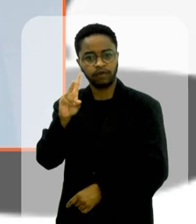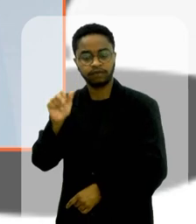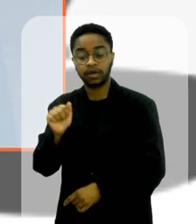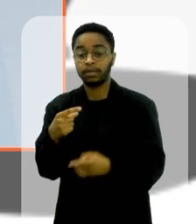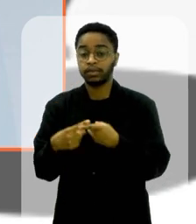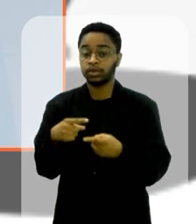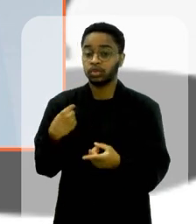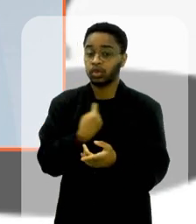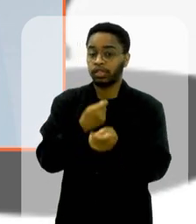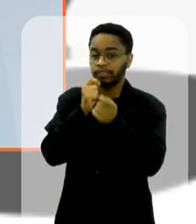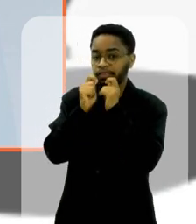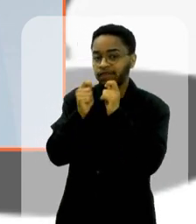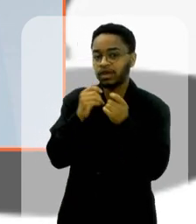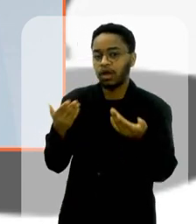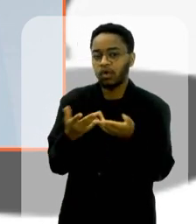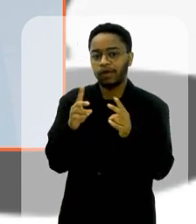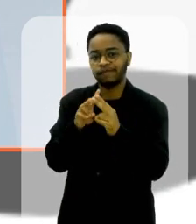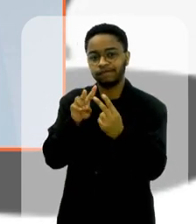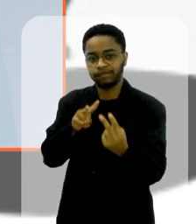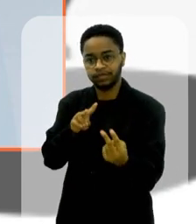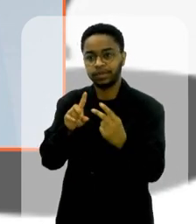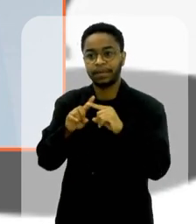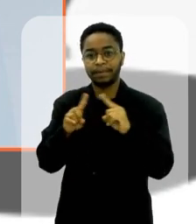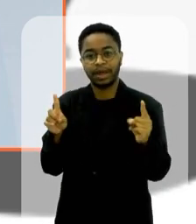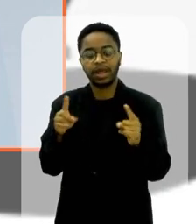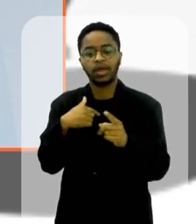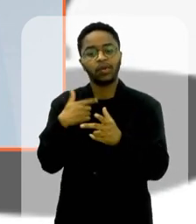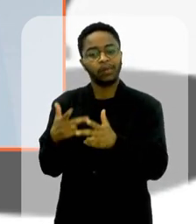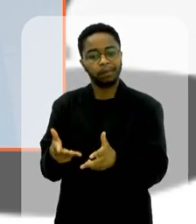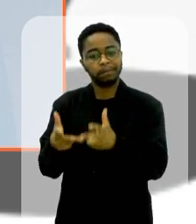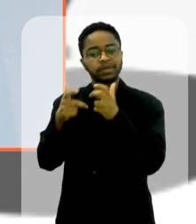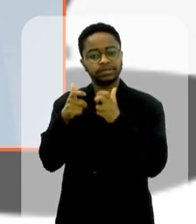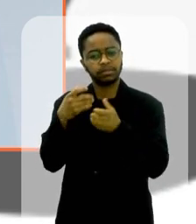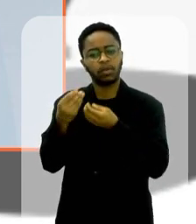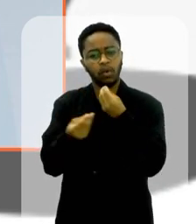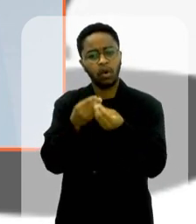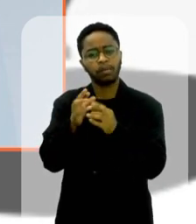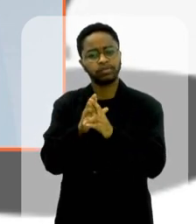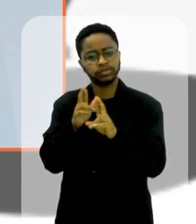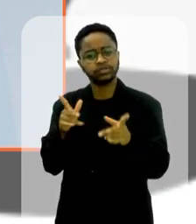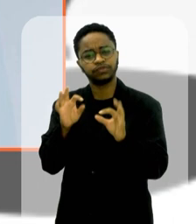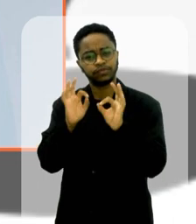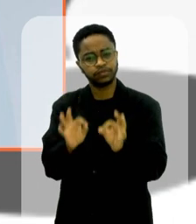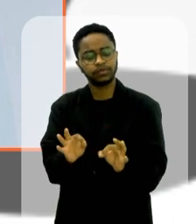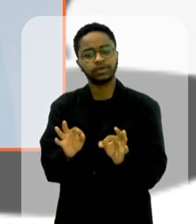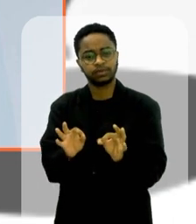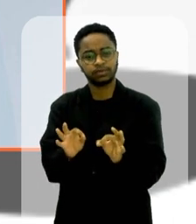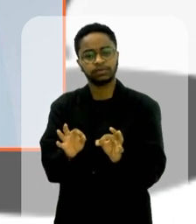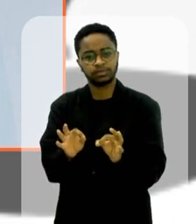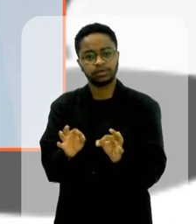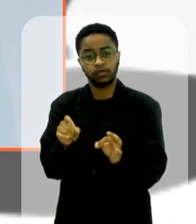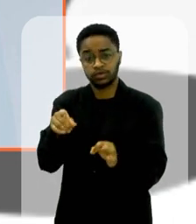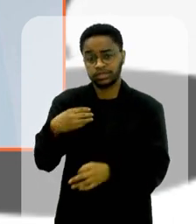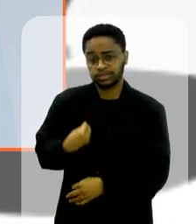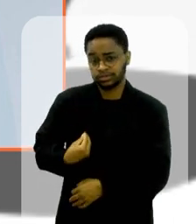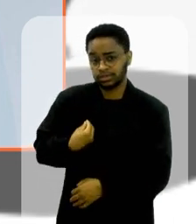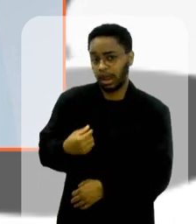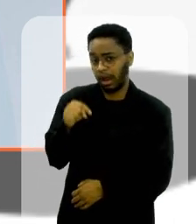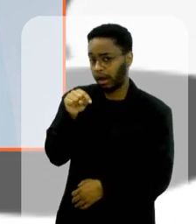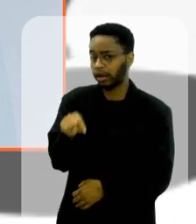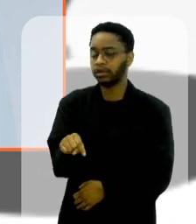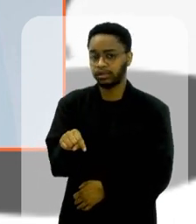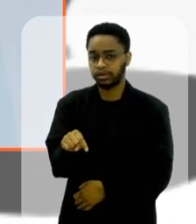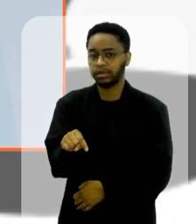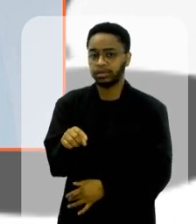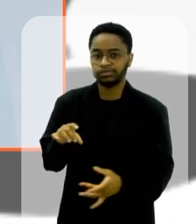aqui fazendo essa entrevista virtualmente e eu noto a diferença que existe, né, com a sua presença, a